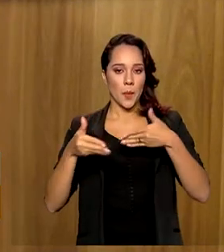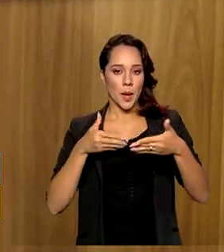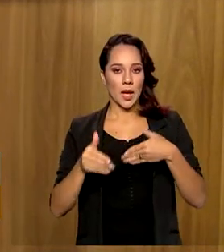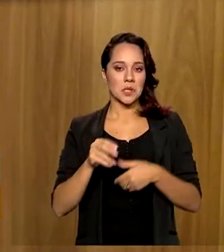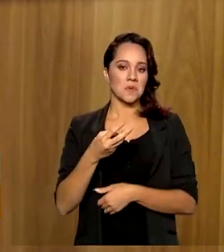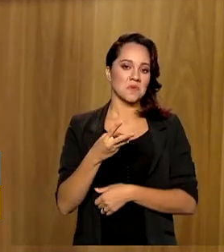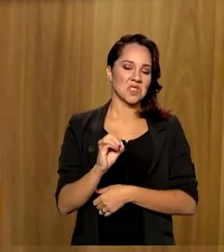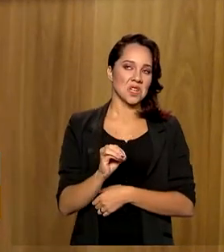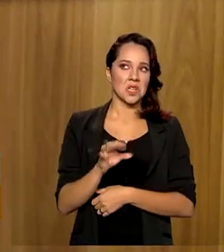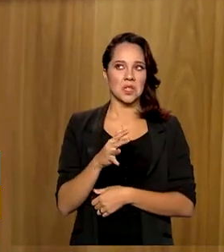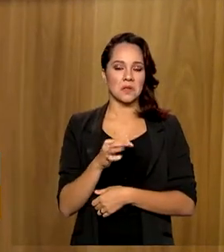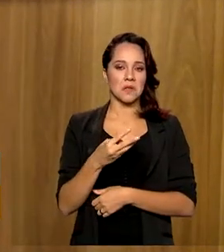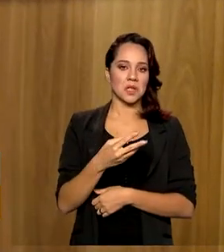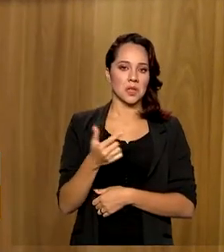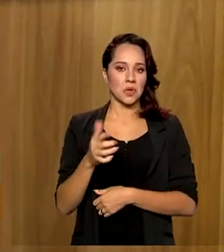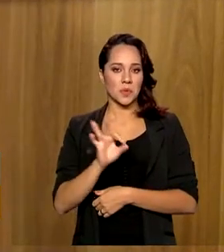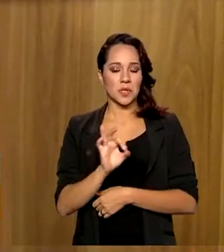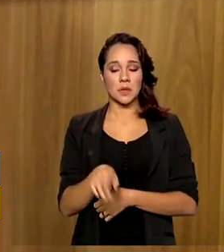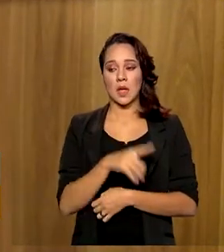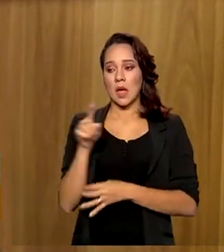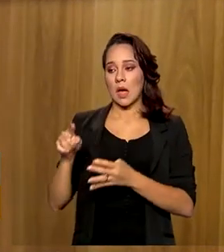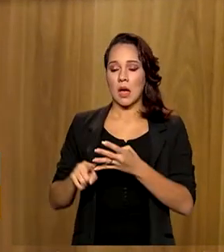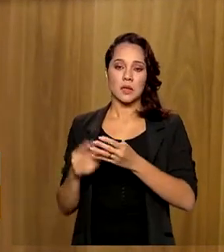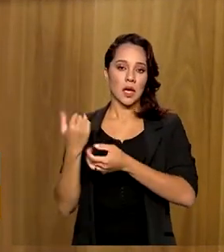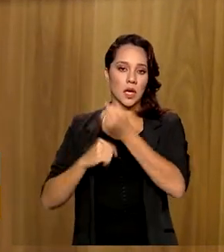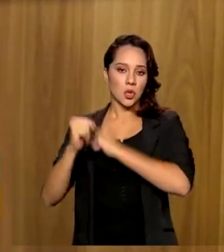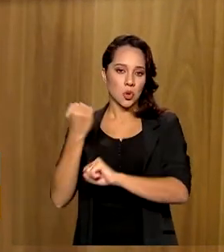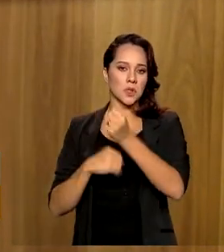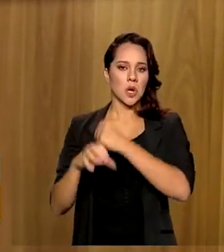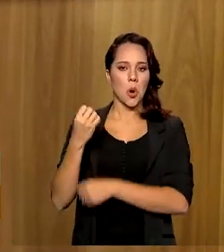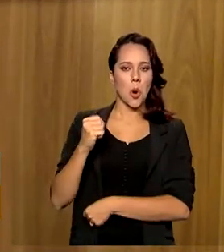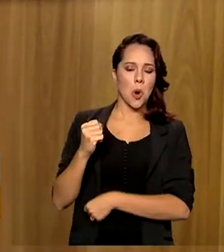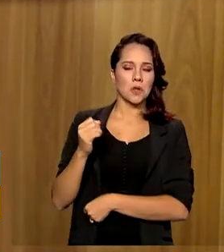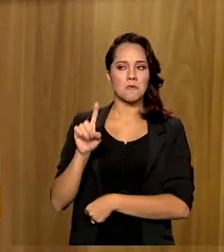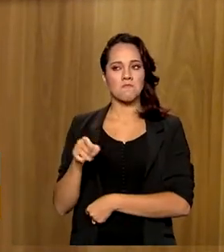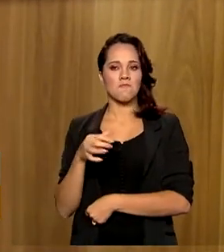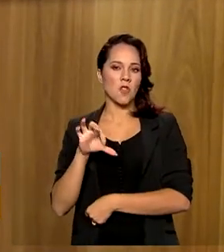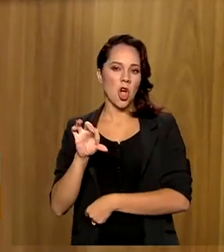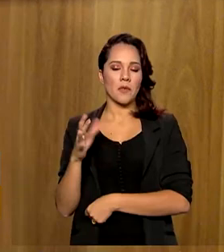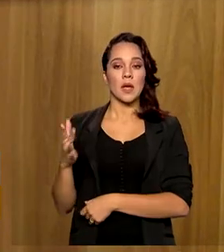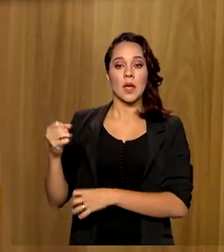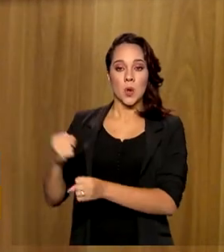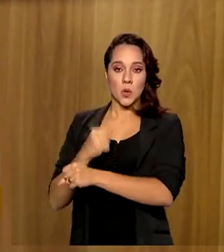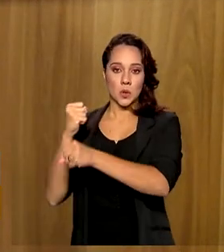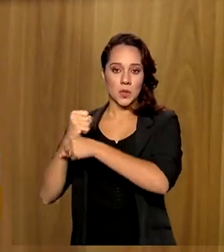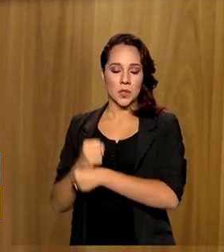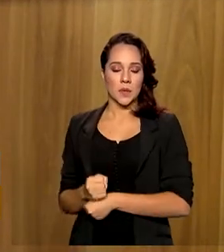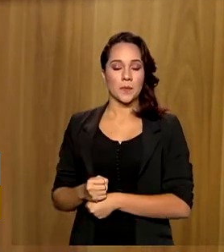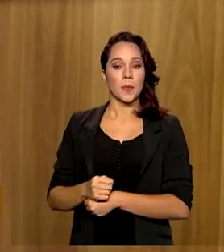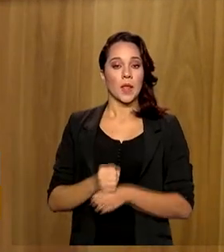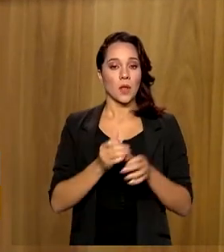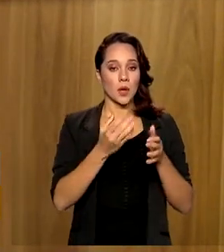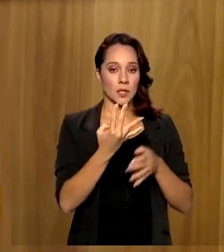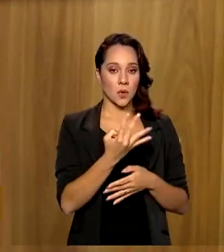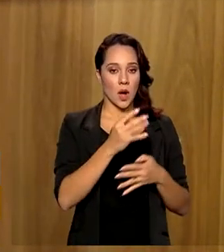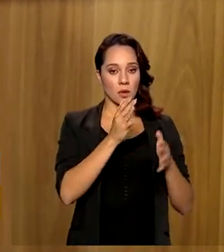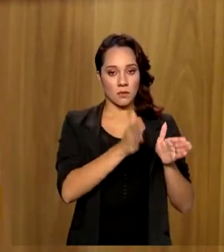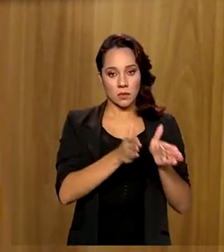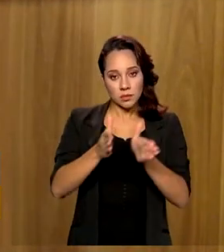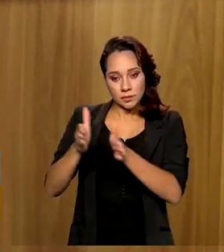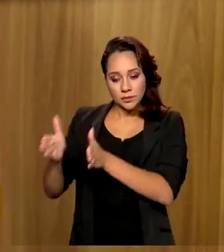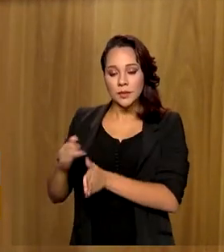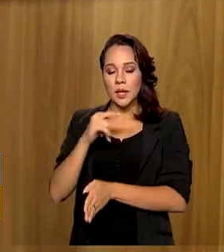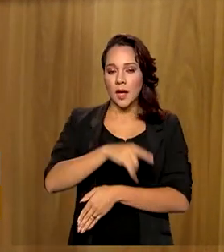torno de 30, 32%. Aí a gente tem a indústria, 8, 9, e a gente tem a construção civil. Então, esses quatro setores, eles aí são